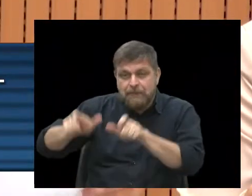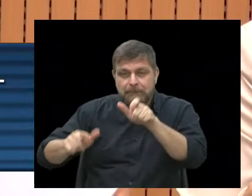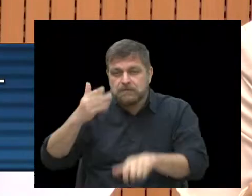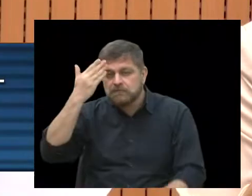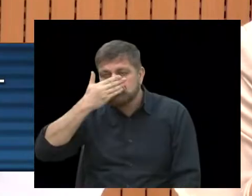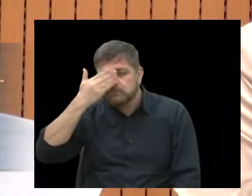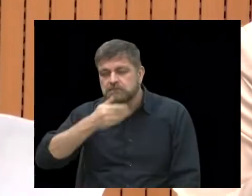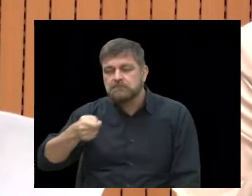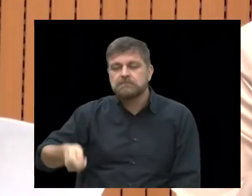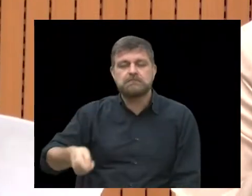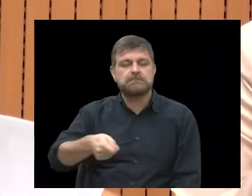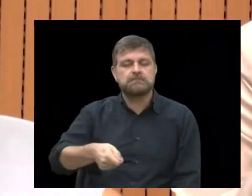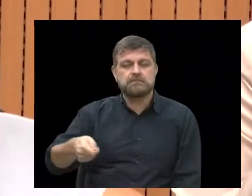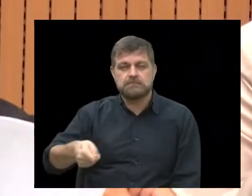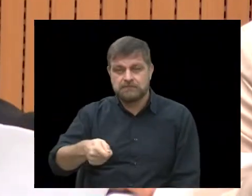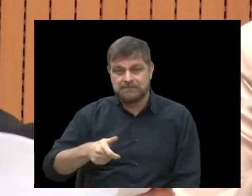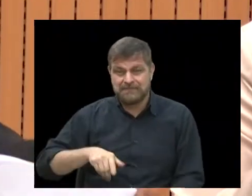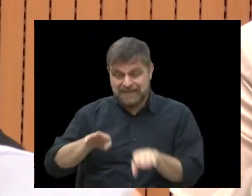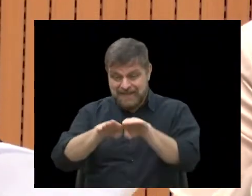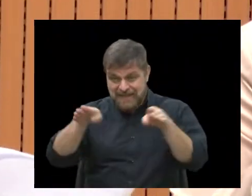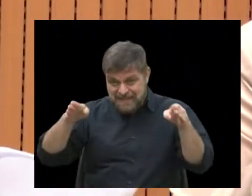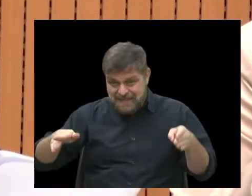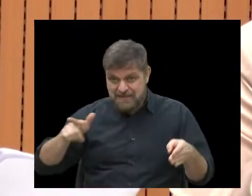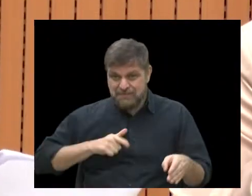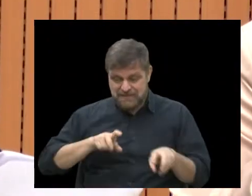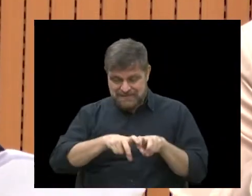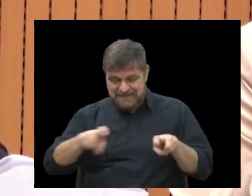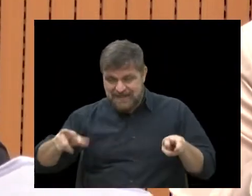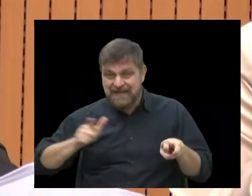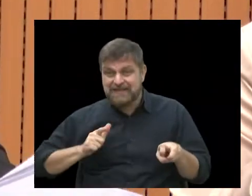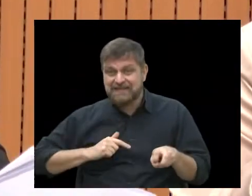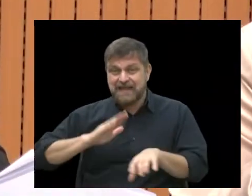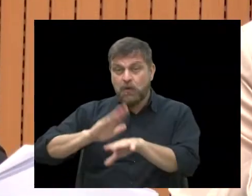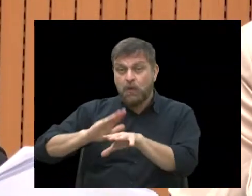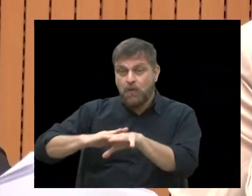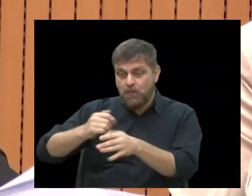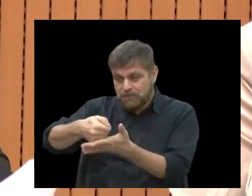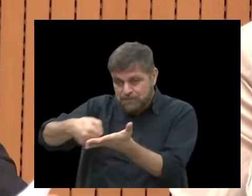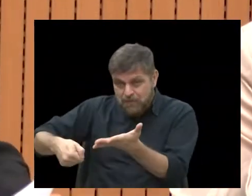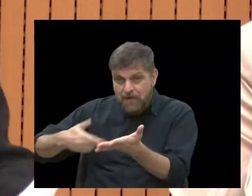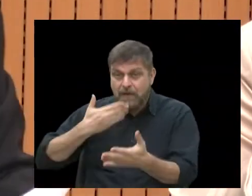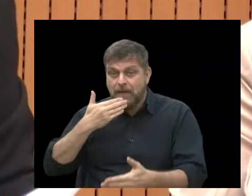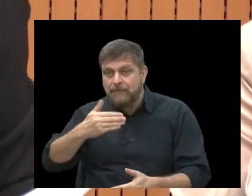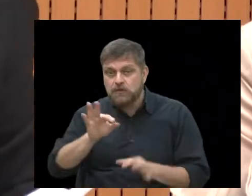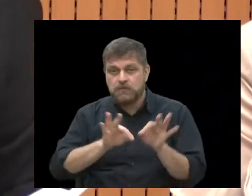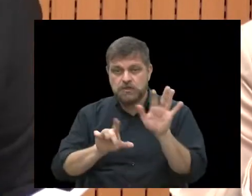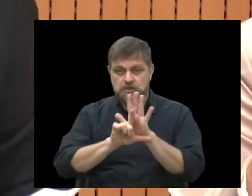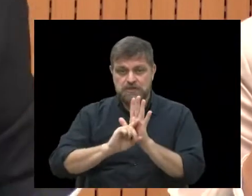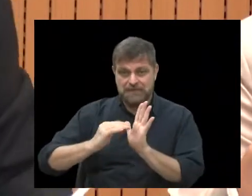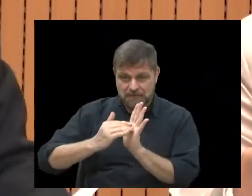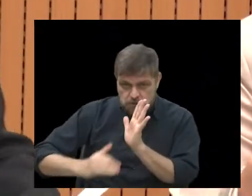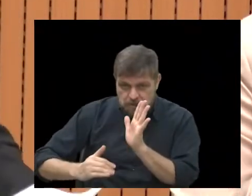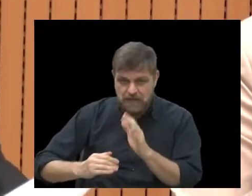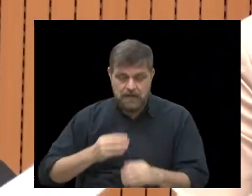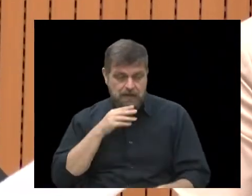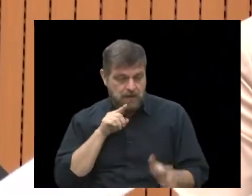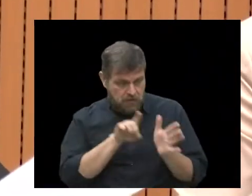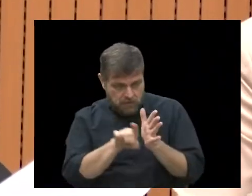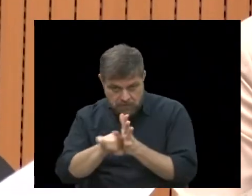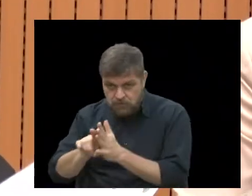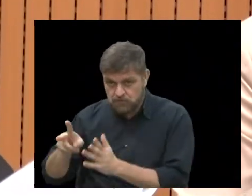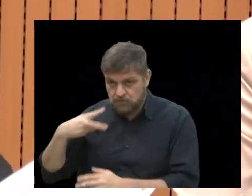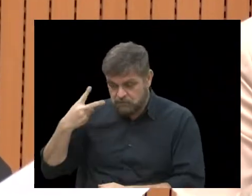visual. Há sobre a mesa um requerimento do próprio autor do projeto solicitando a retirada da pauta. Requerimento vai à